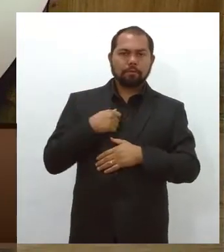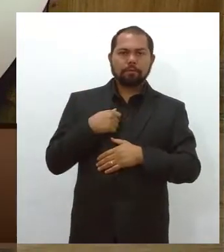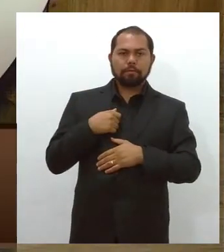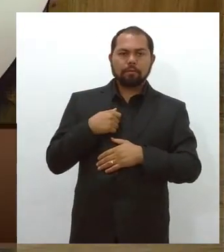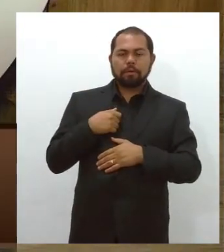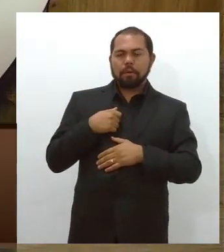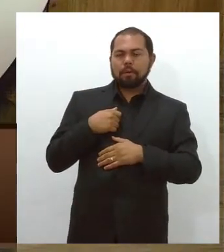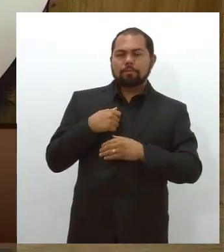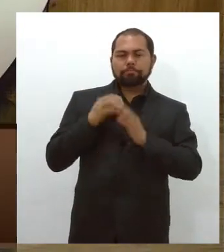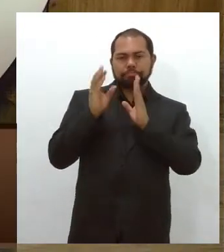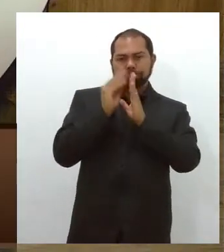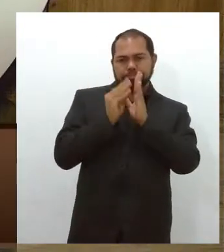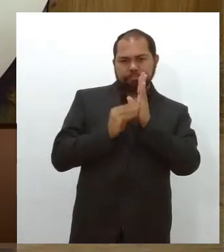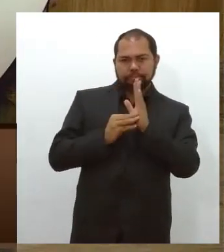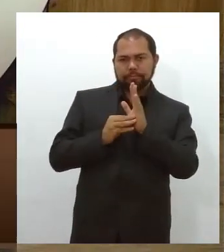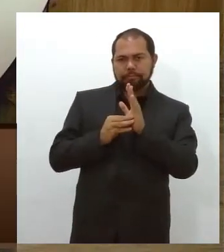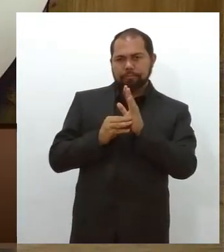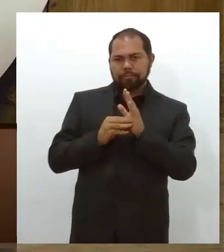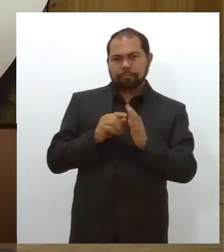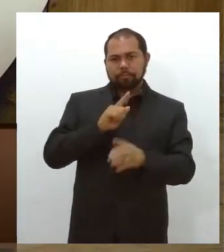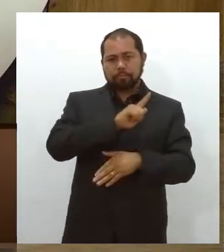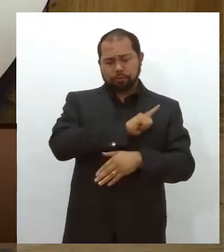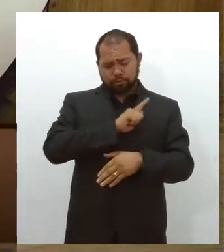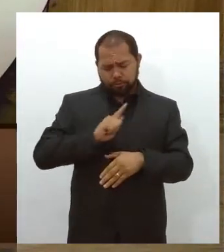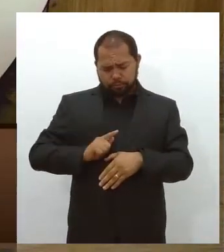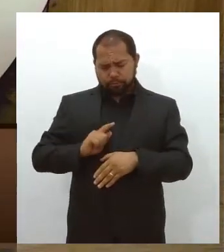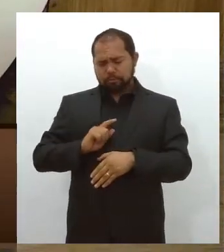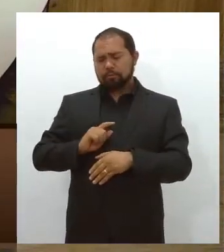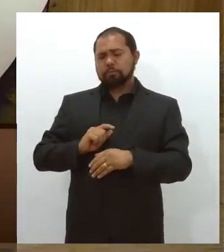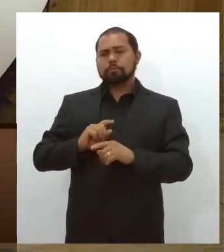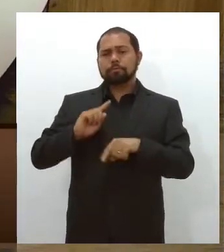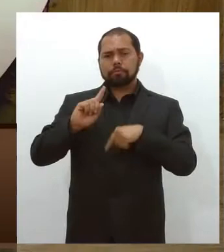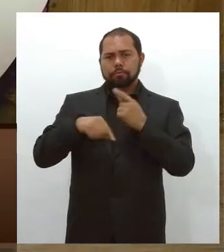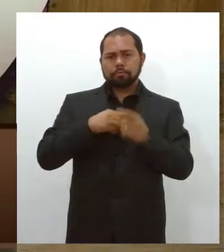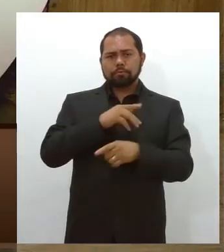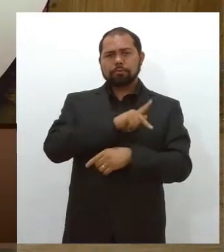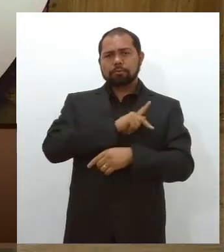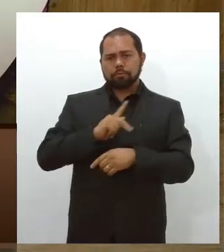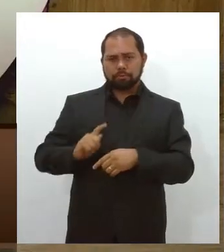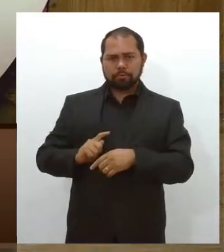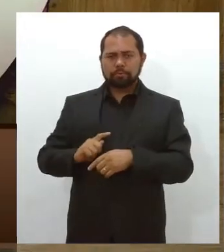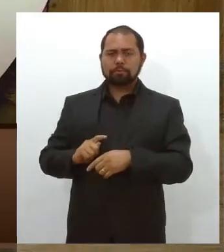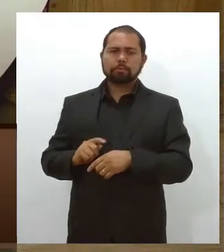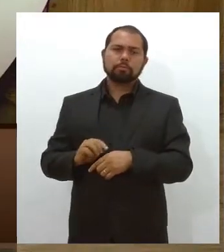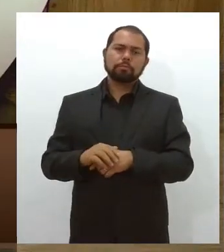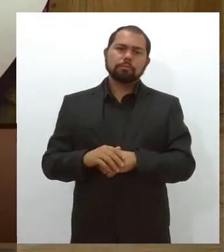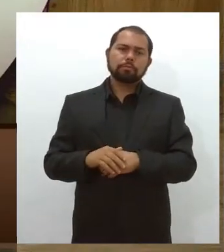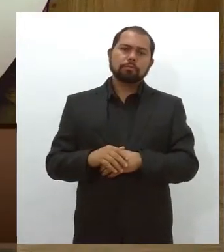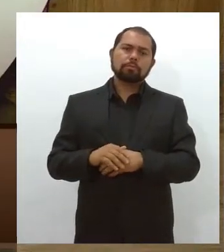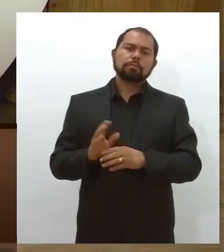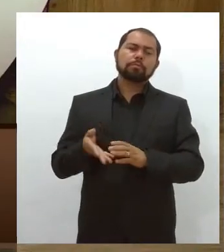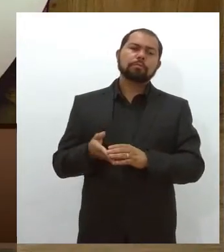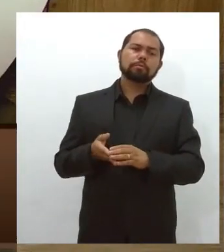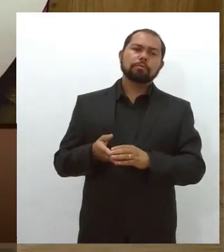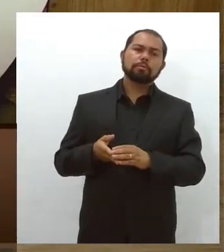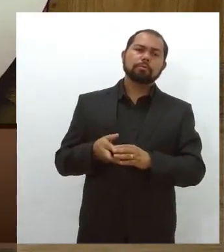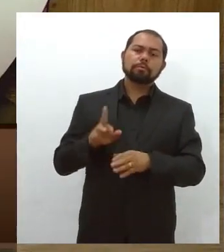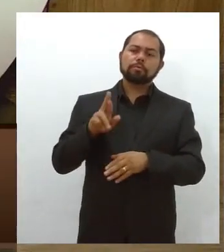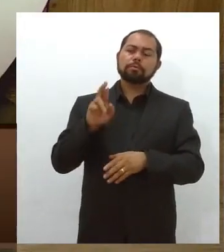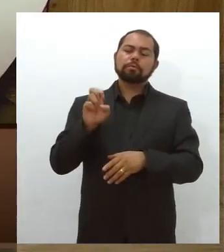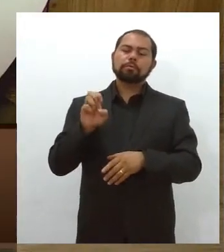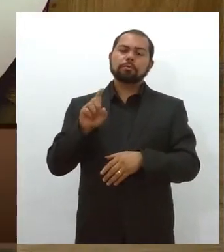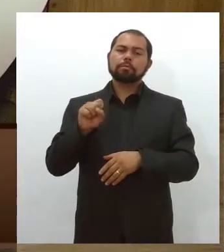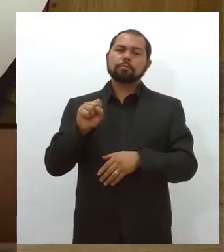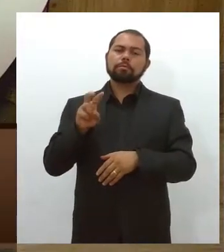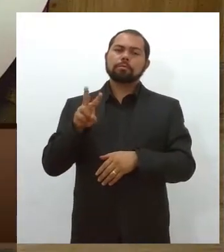Governador primeiro, depois presidente da República, que é o último a ser votado. Gerard, em relação à reserva de urnas, é muito comum em todo pleito haver quebras de